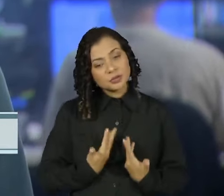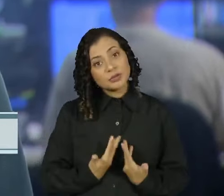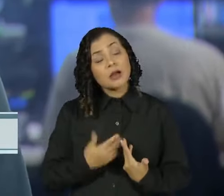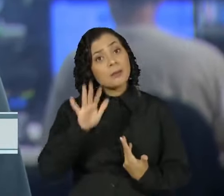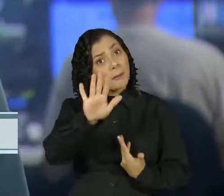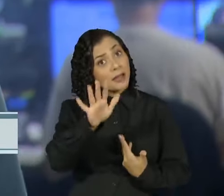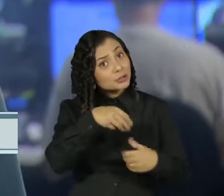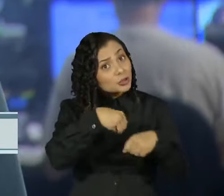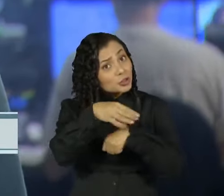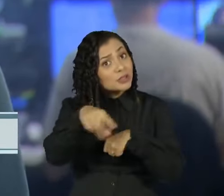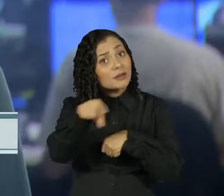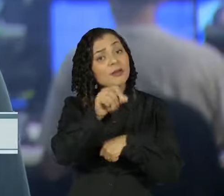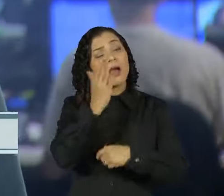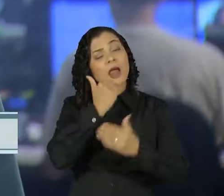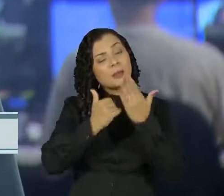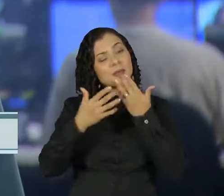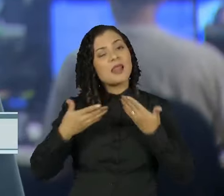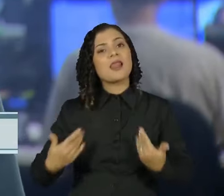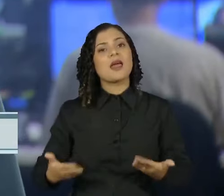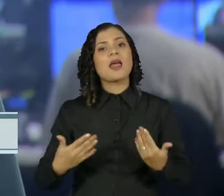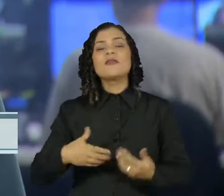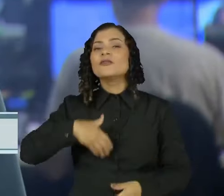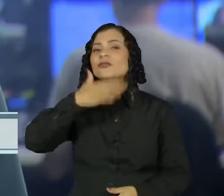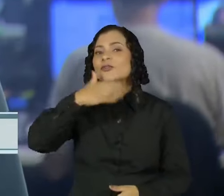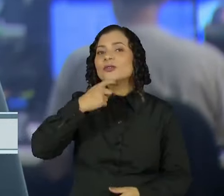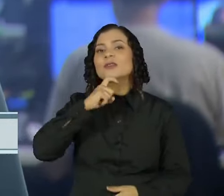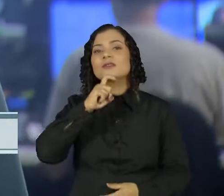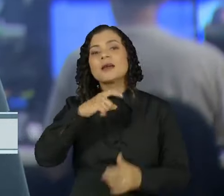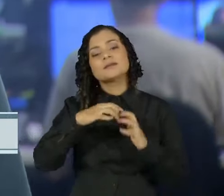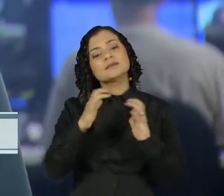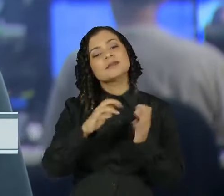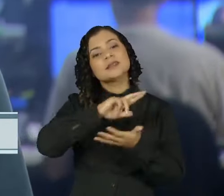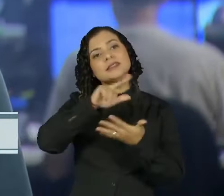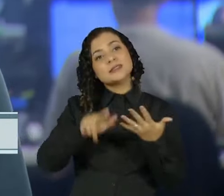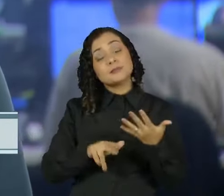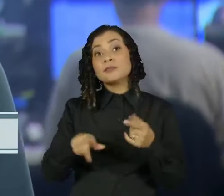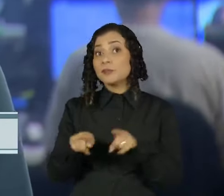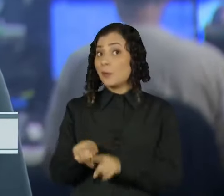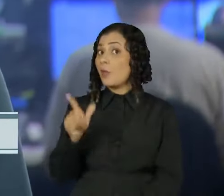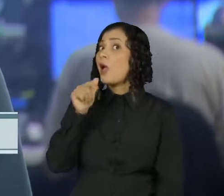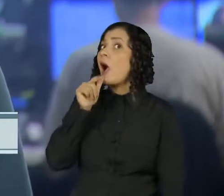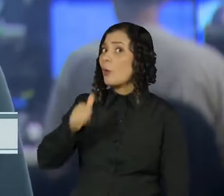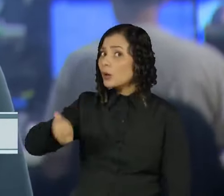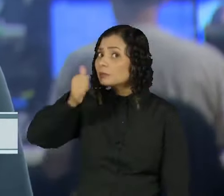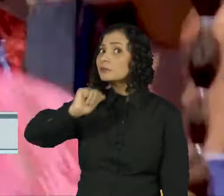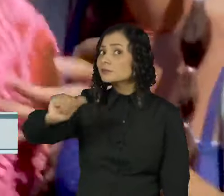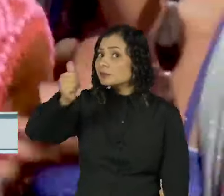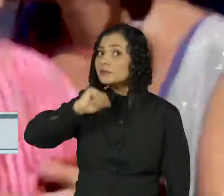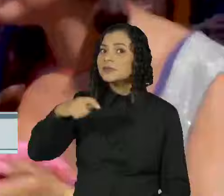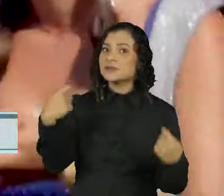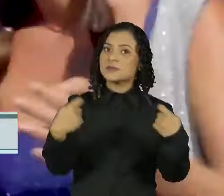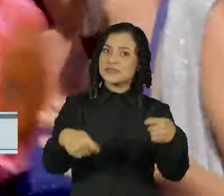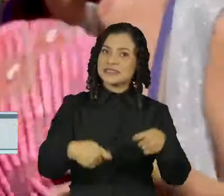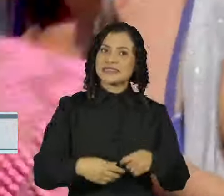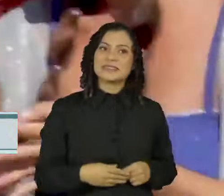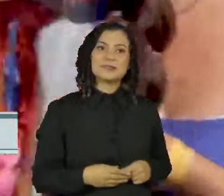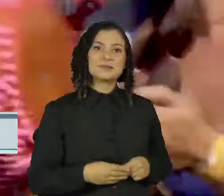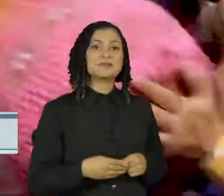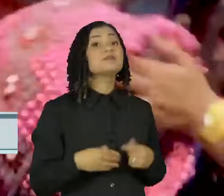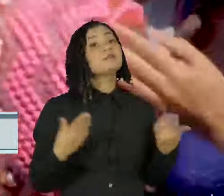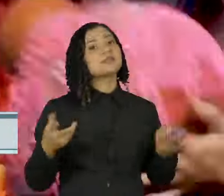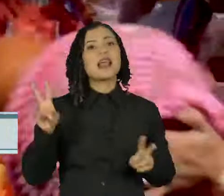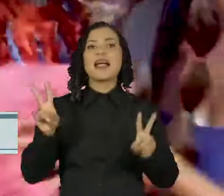bem leve, baseada em frutas, legumes e verduras. Além de água, muita água. Boa parte